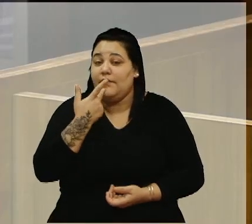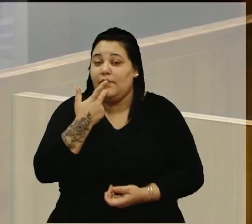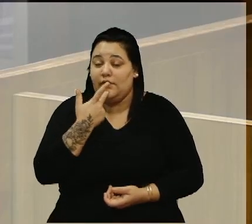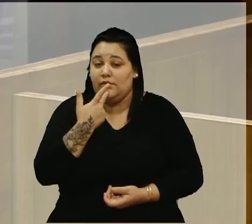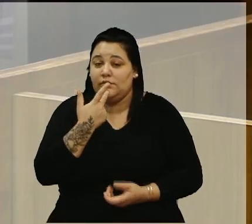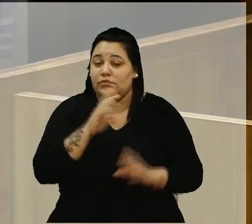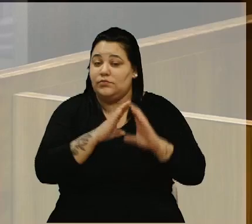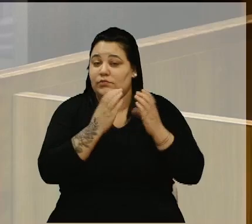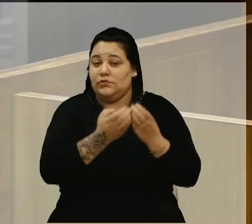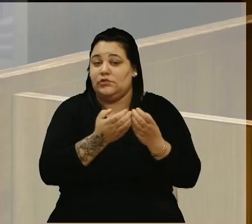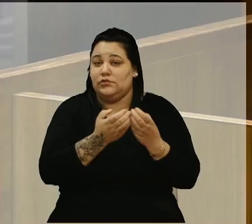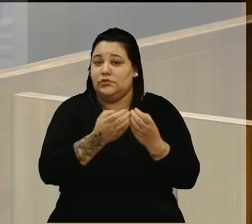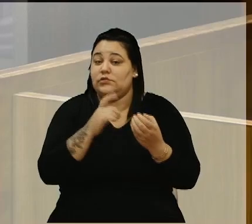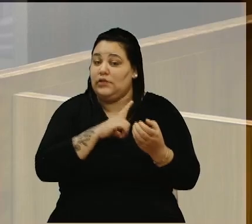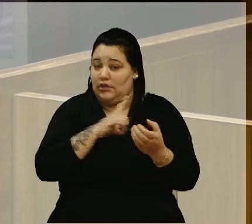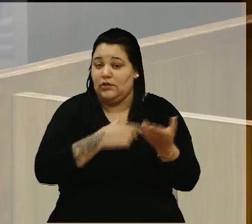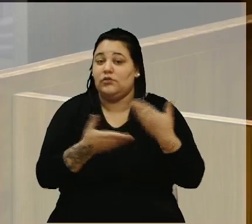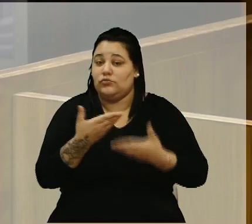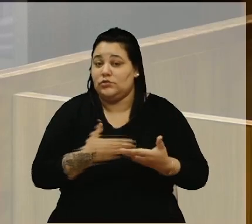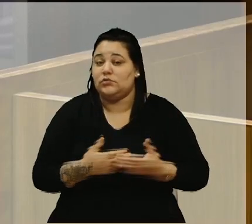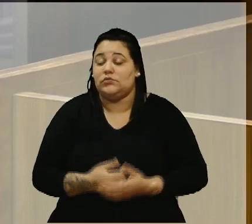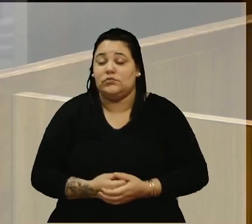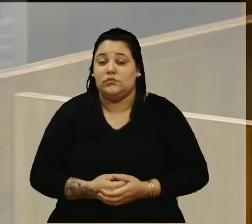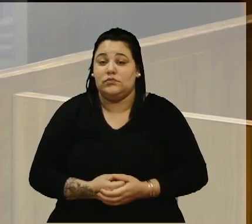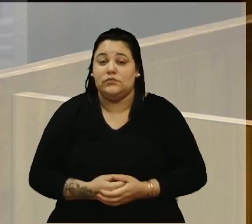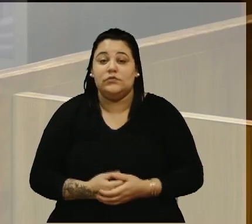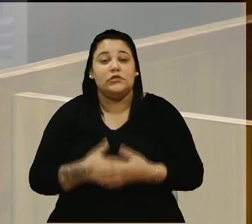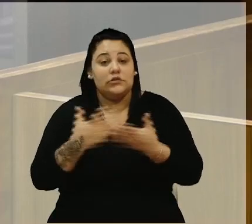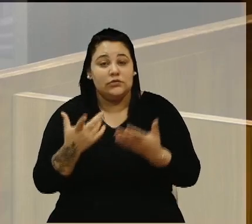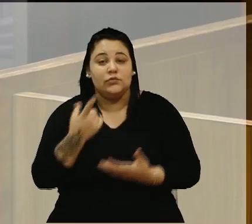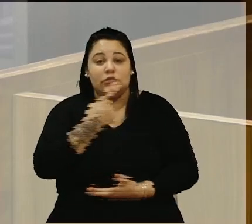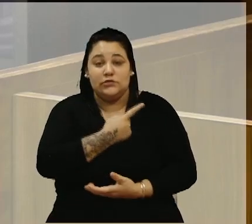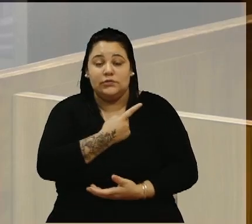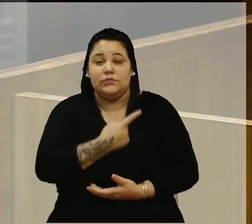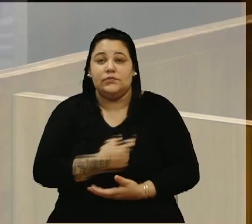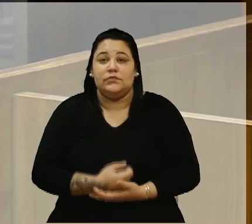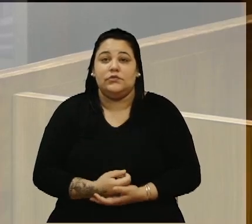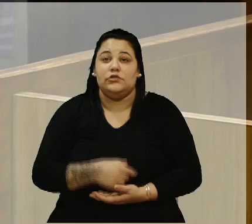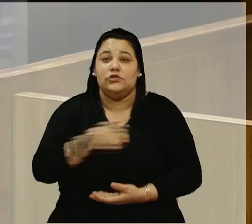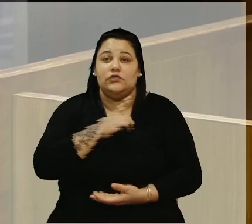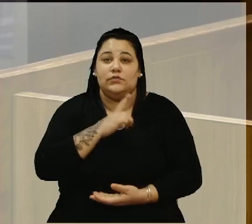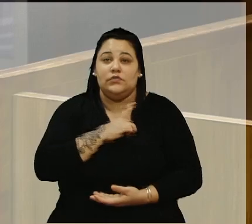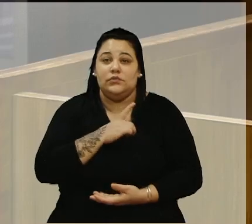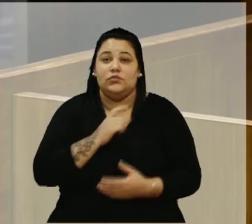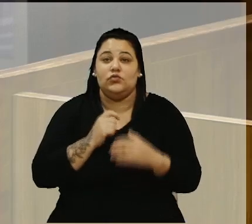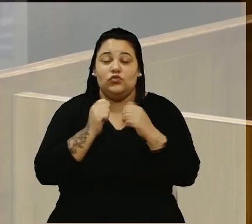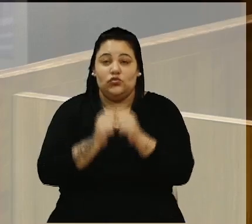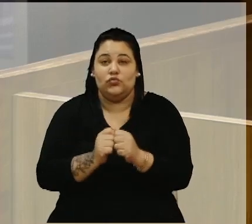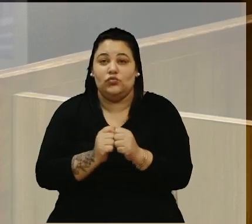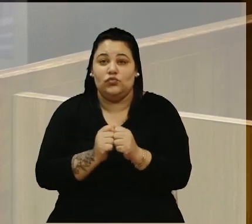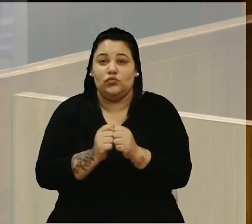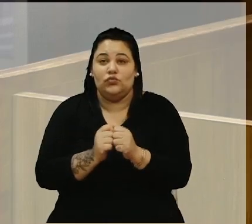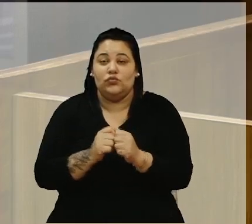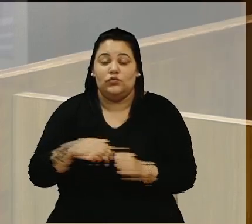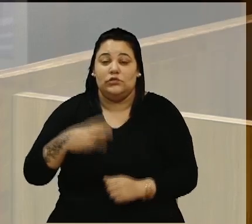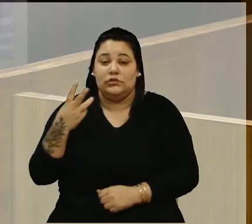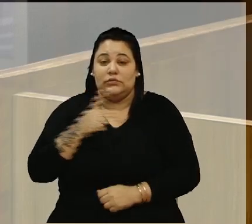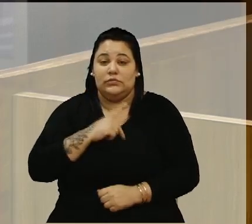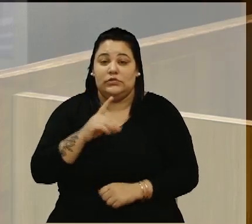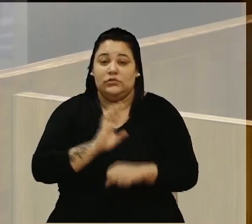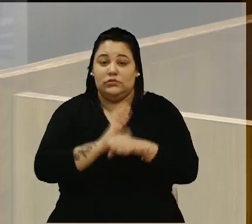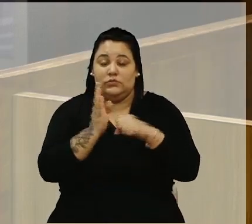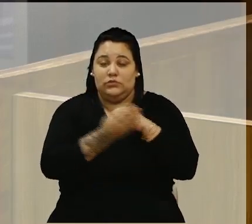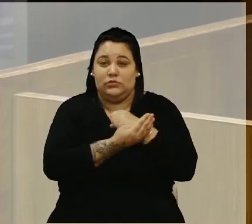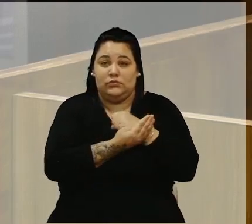comunidade não está sem atendimento. Então lá, estivemos lá com os 3 presidentes de bairros